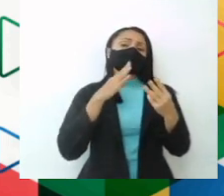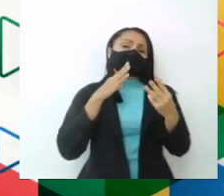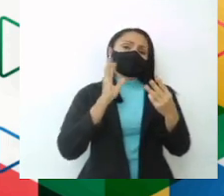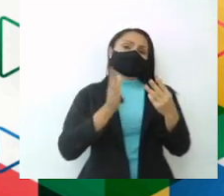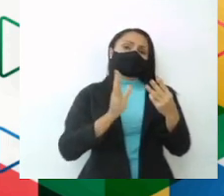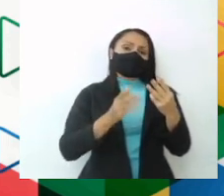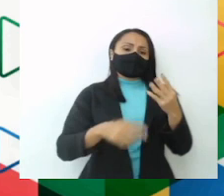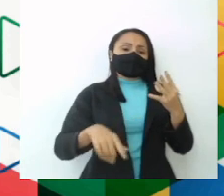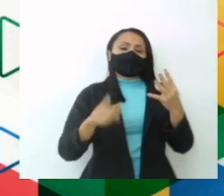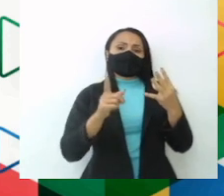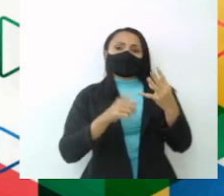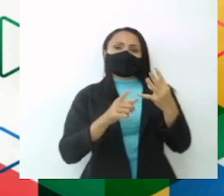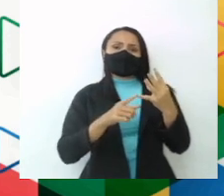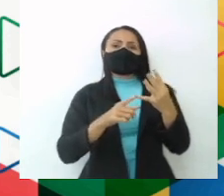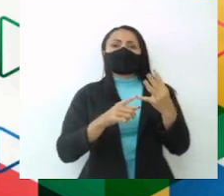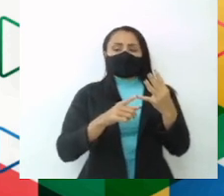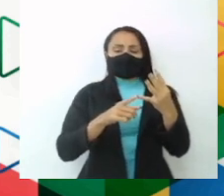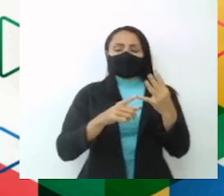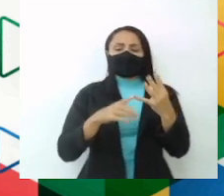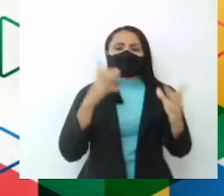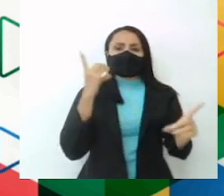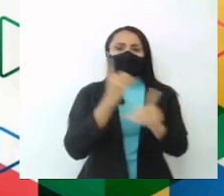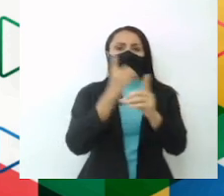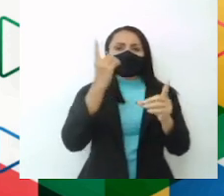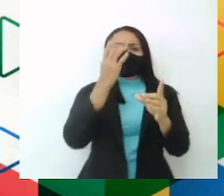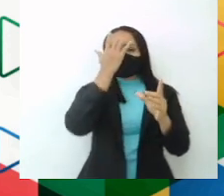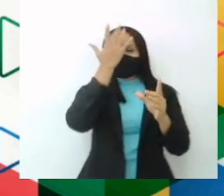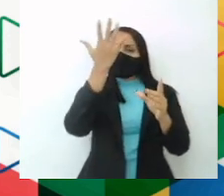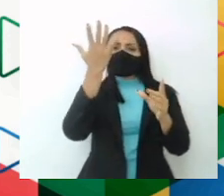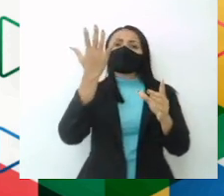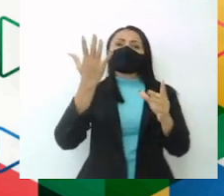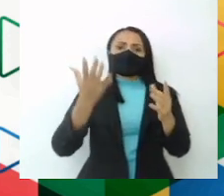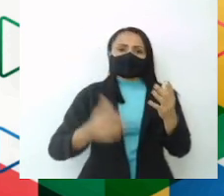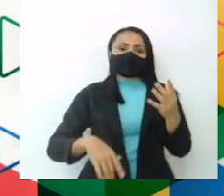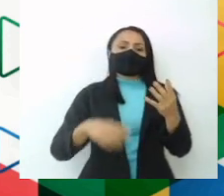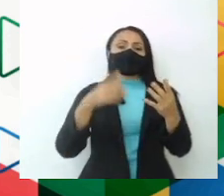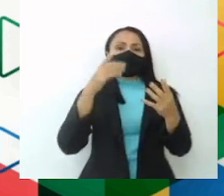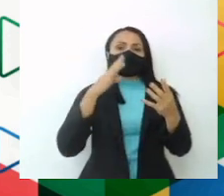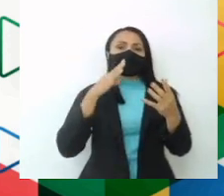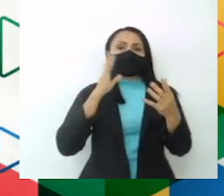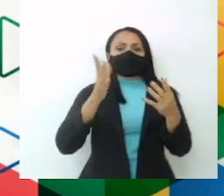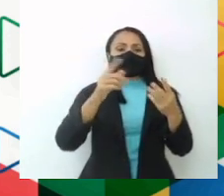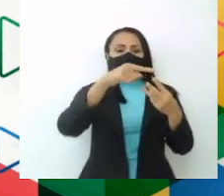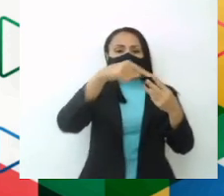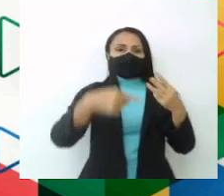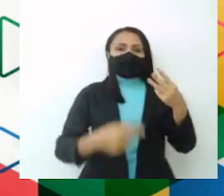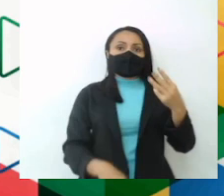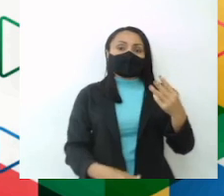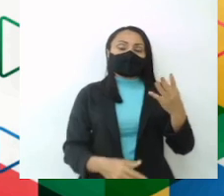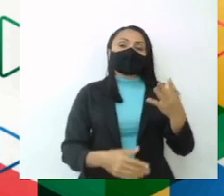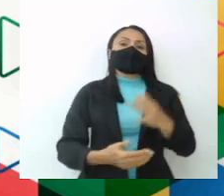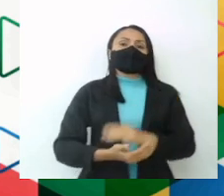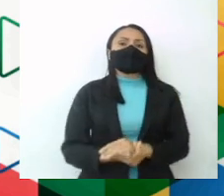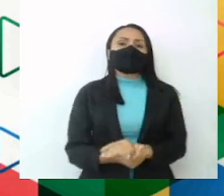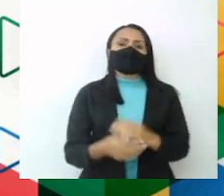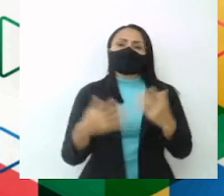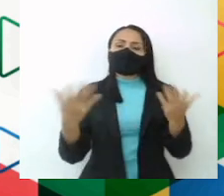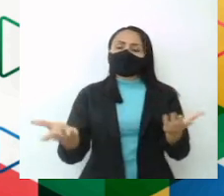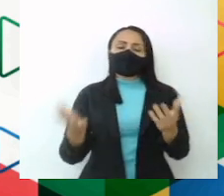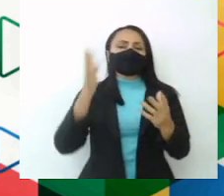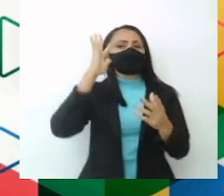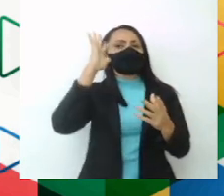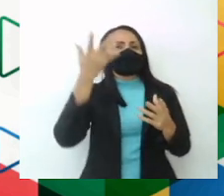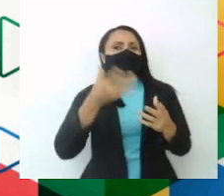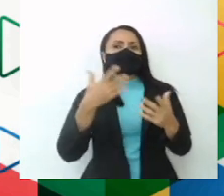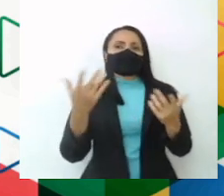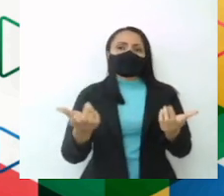valor ficará fácil descobrir se você já conhece 3 desses valores. Então, como é que a gente deve proceder aí para responder